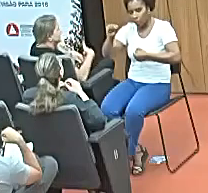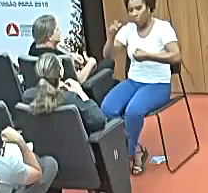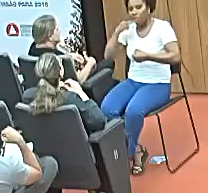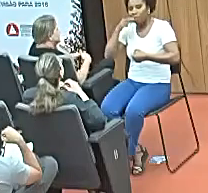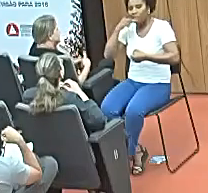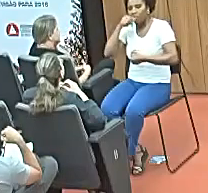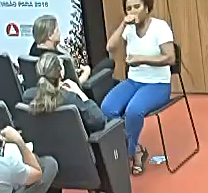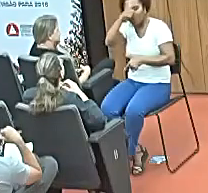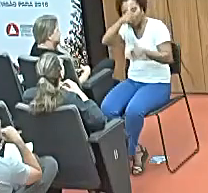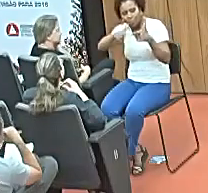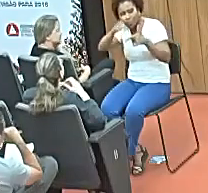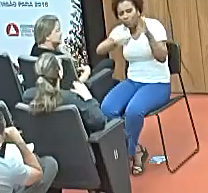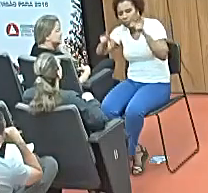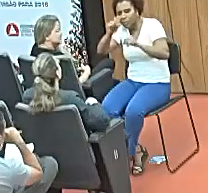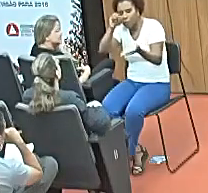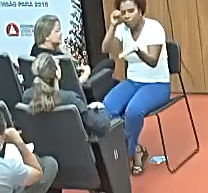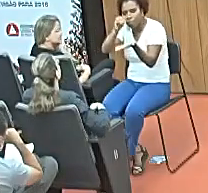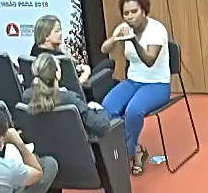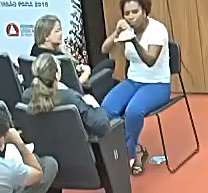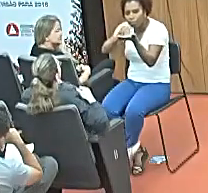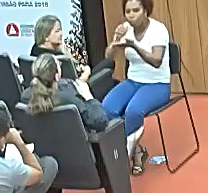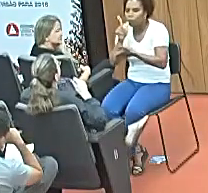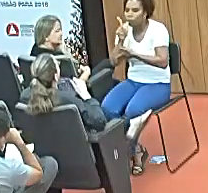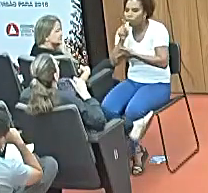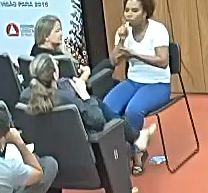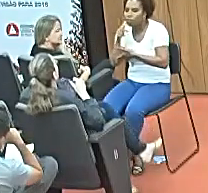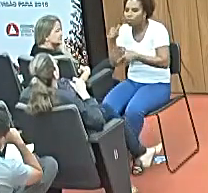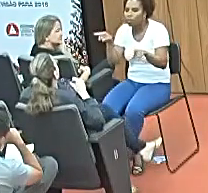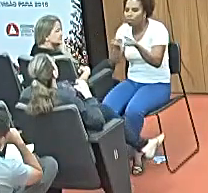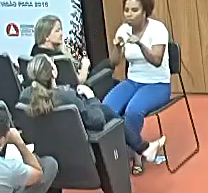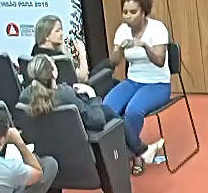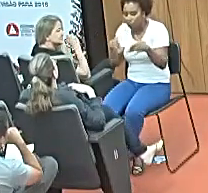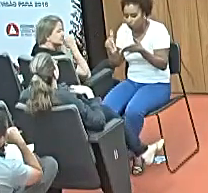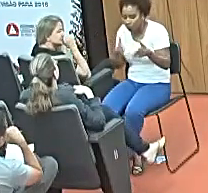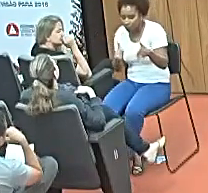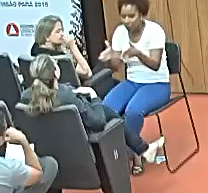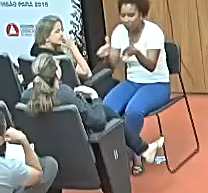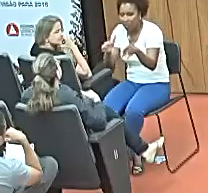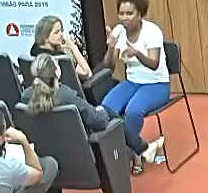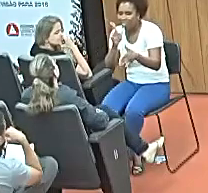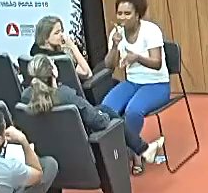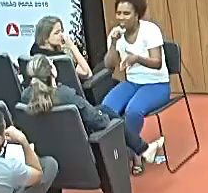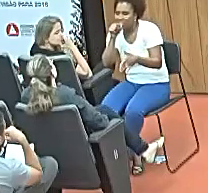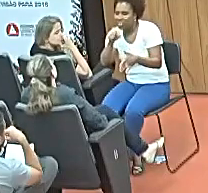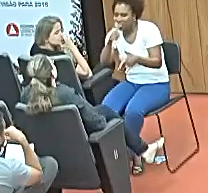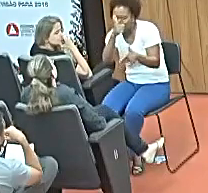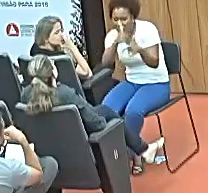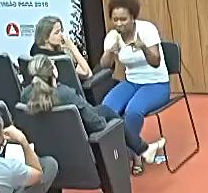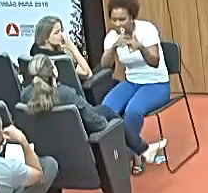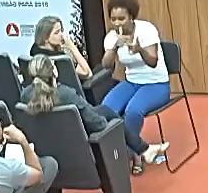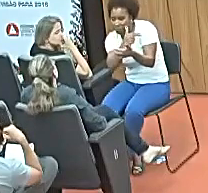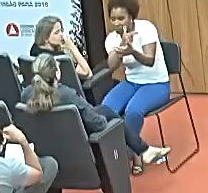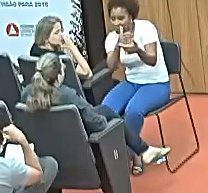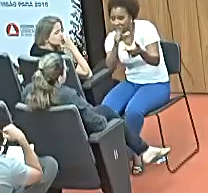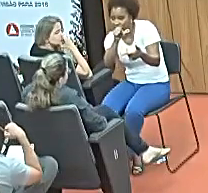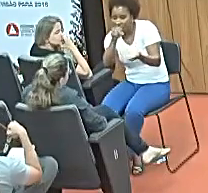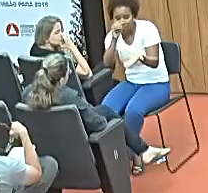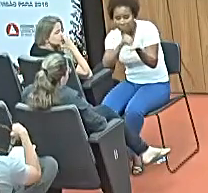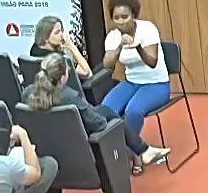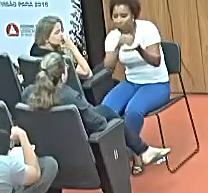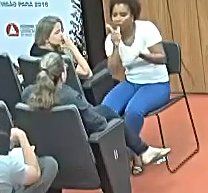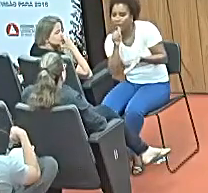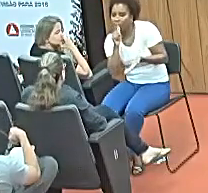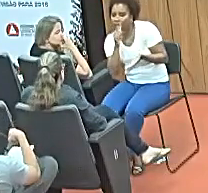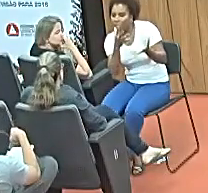região vários córregos de vários casos de córregos e rios secos pela